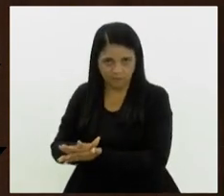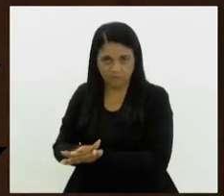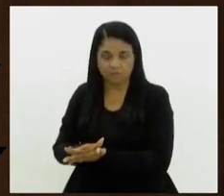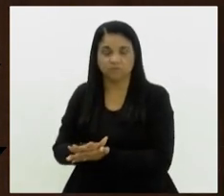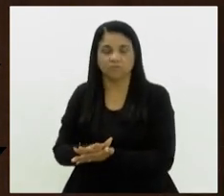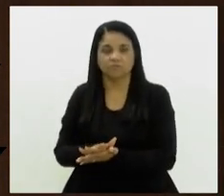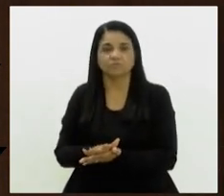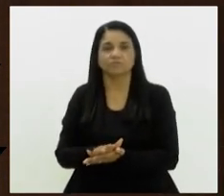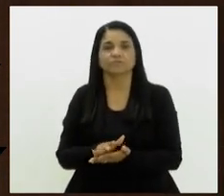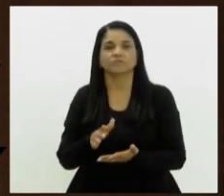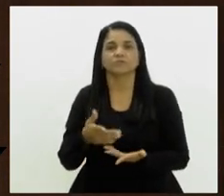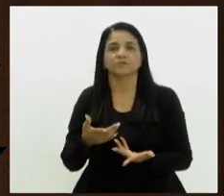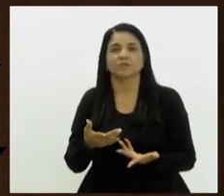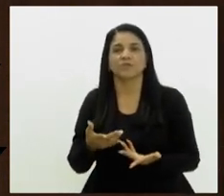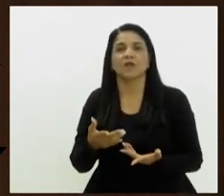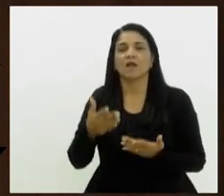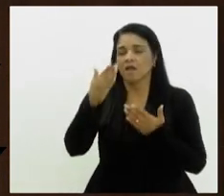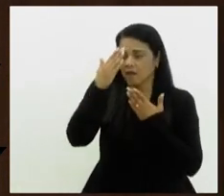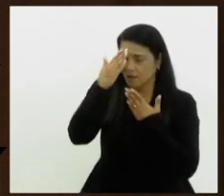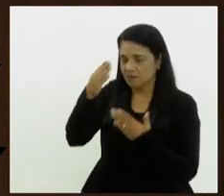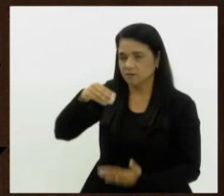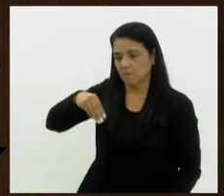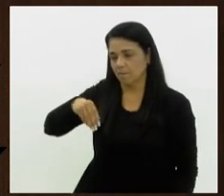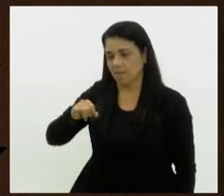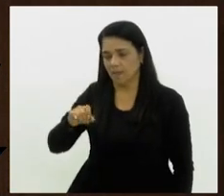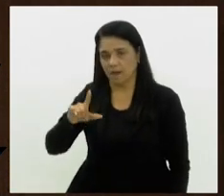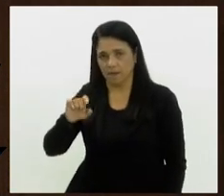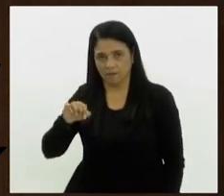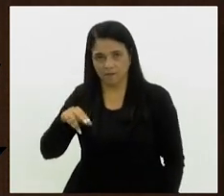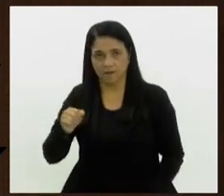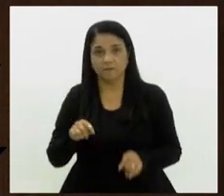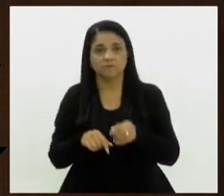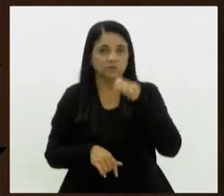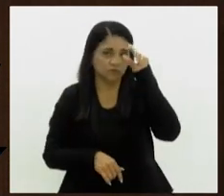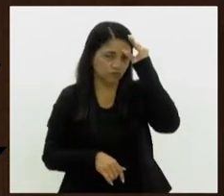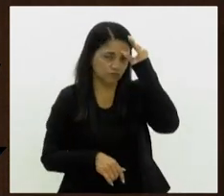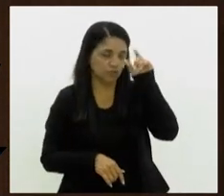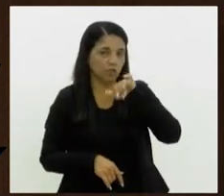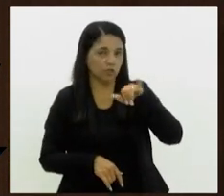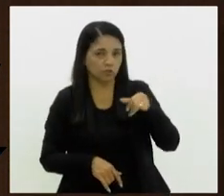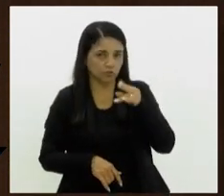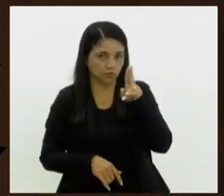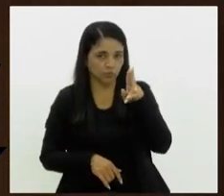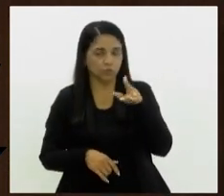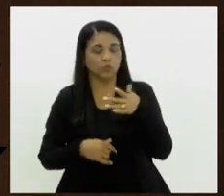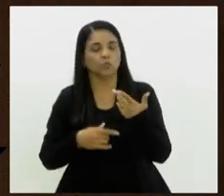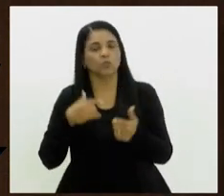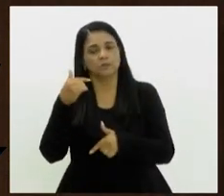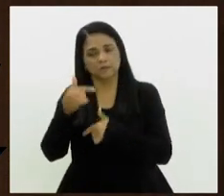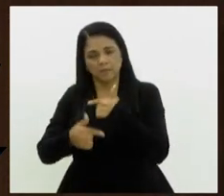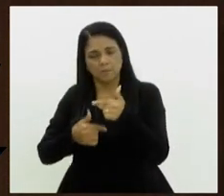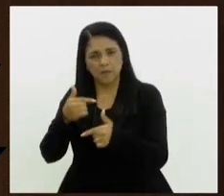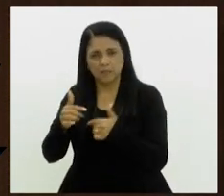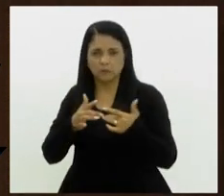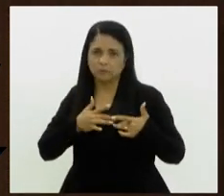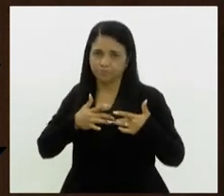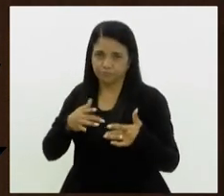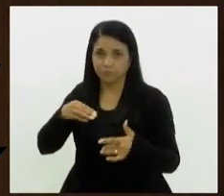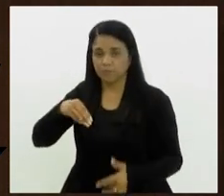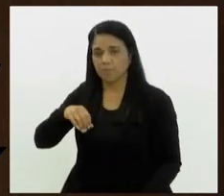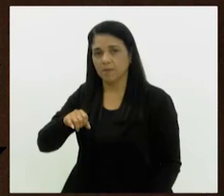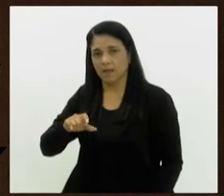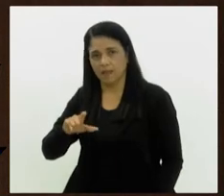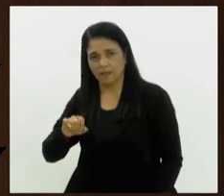Ju, agradeço a nossa Milena, trabalhadora, eficiente, democrática e solidária, e